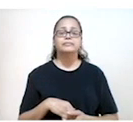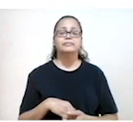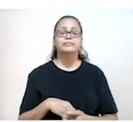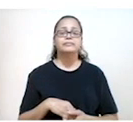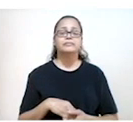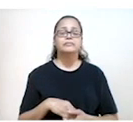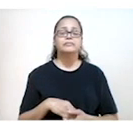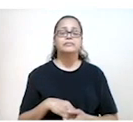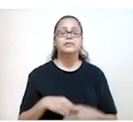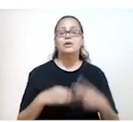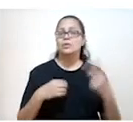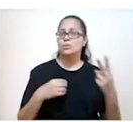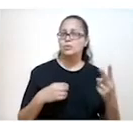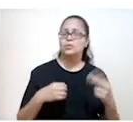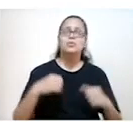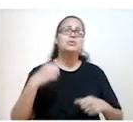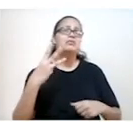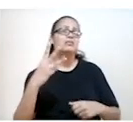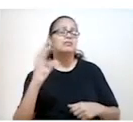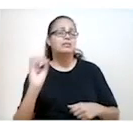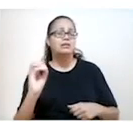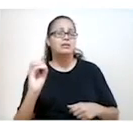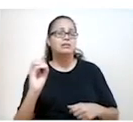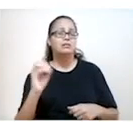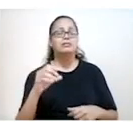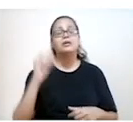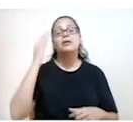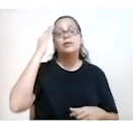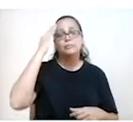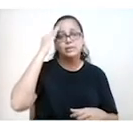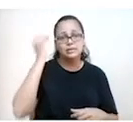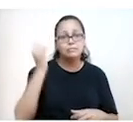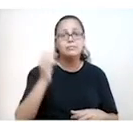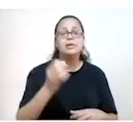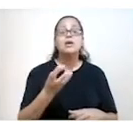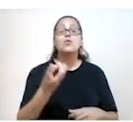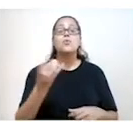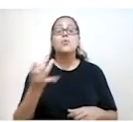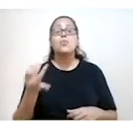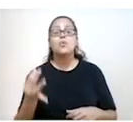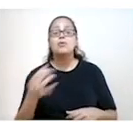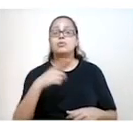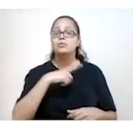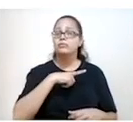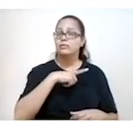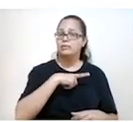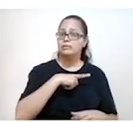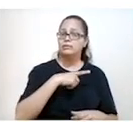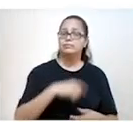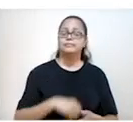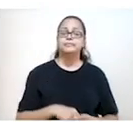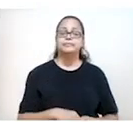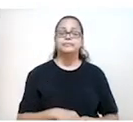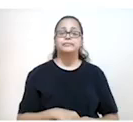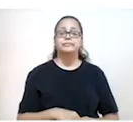22, figura 30, vai saber quantos quadradinhos vai ter. como que vai ser essa figura.